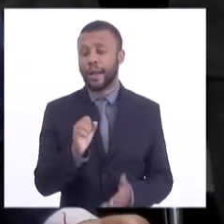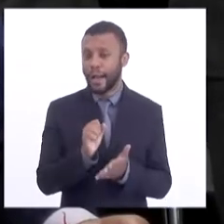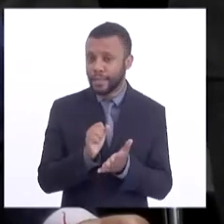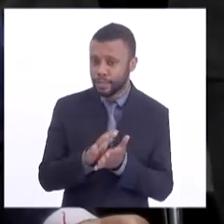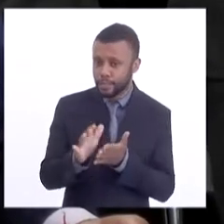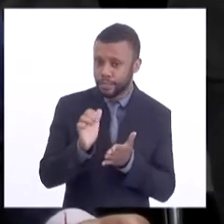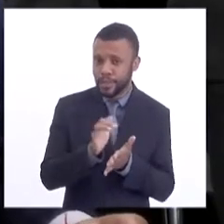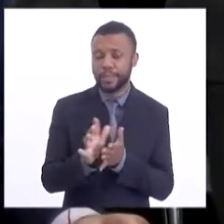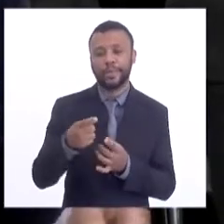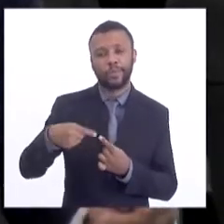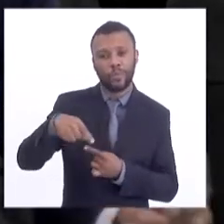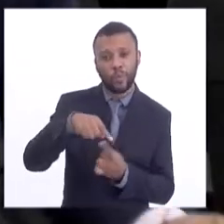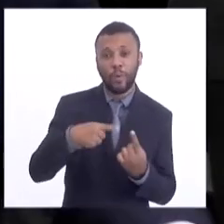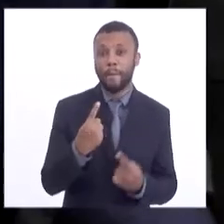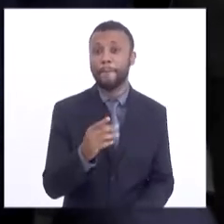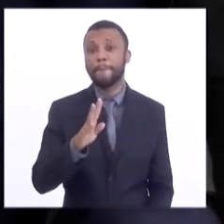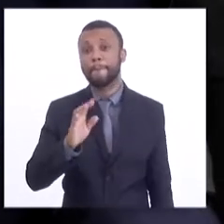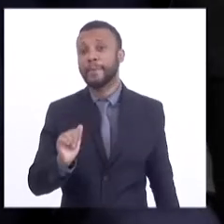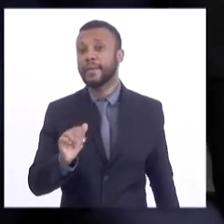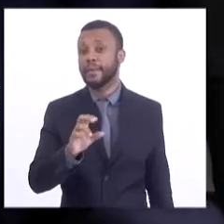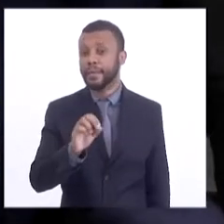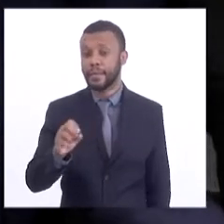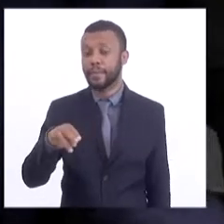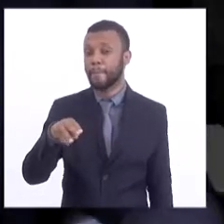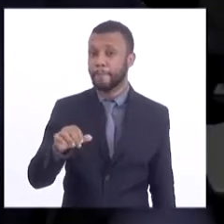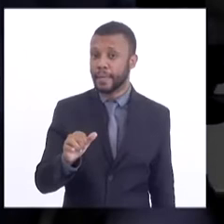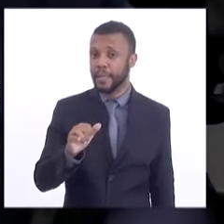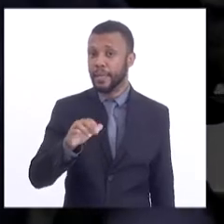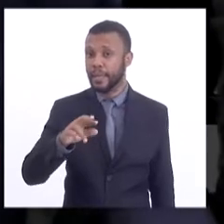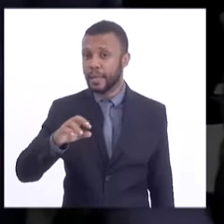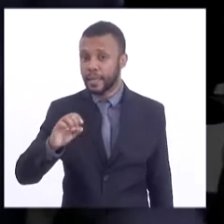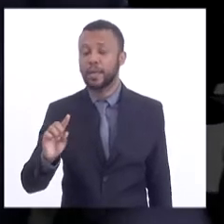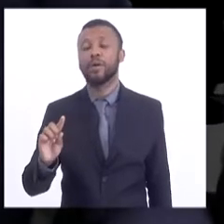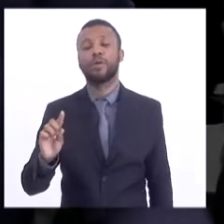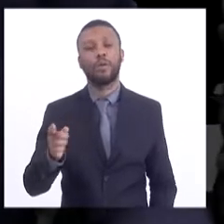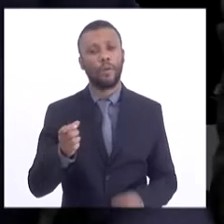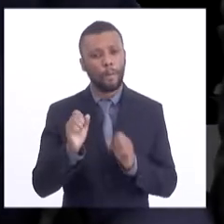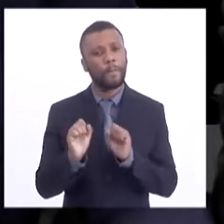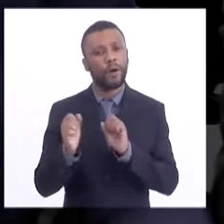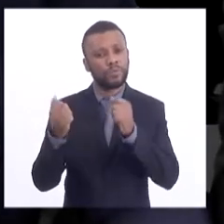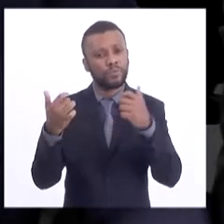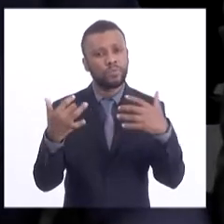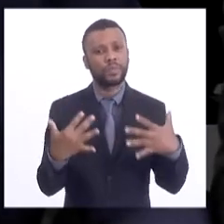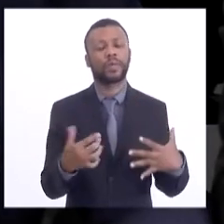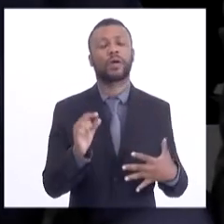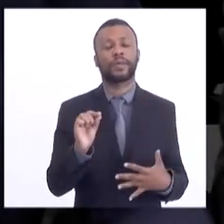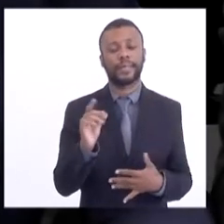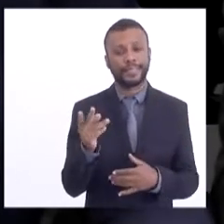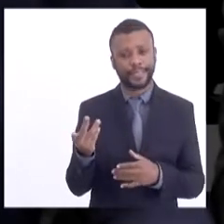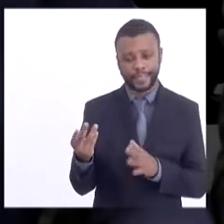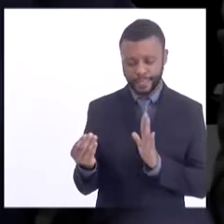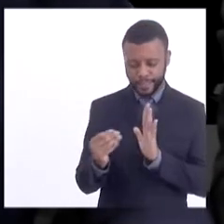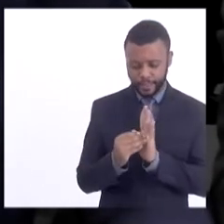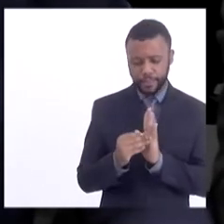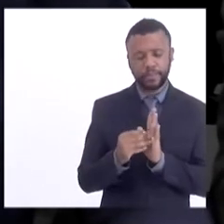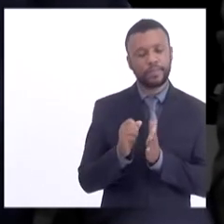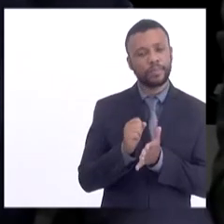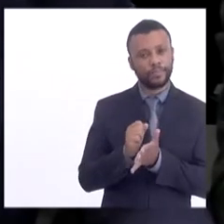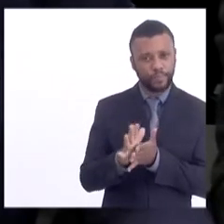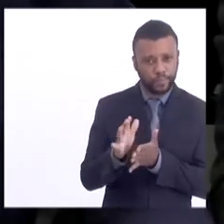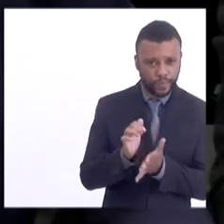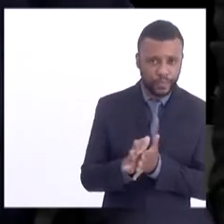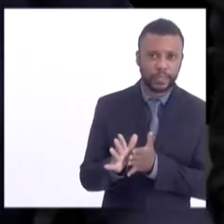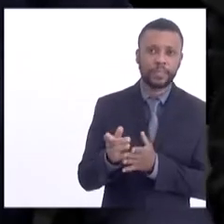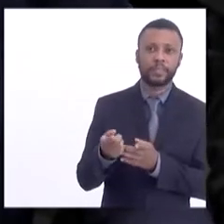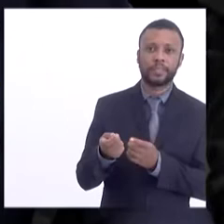foi um bilhão e meio e eu posso dizer que o senhor o seguinte dentro das despesas de capital